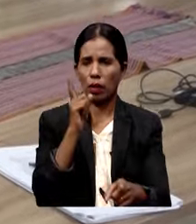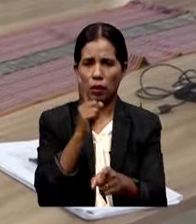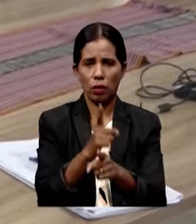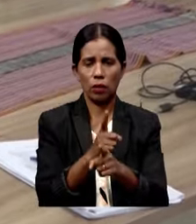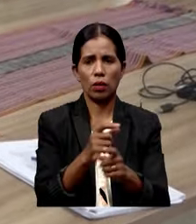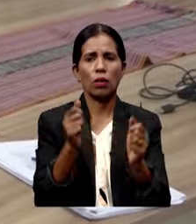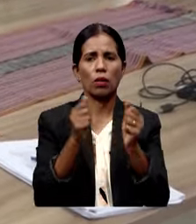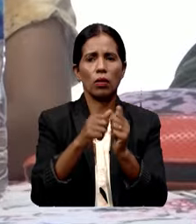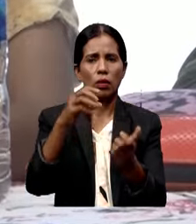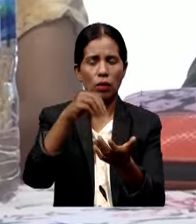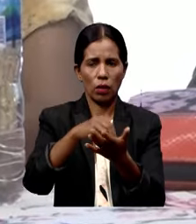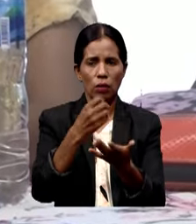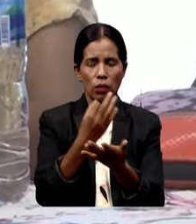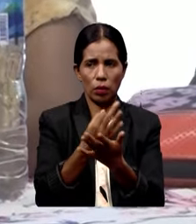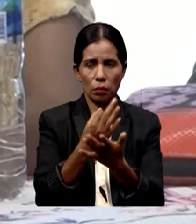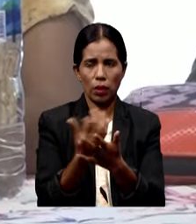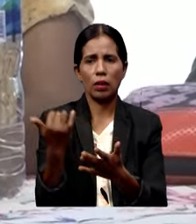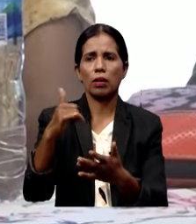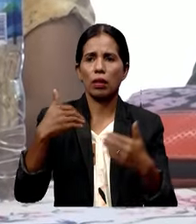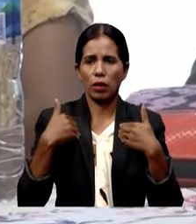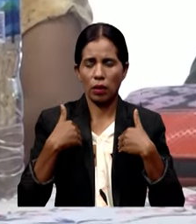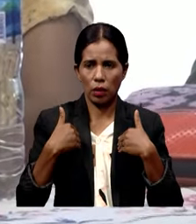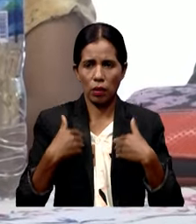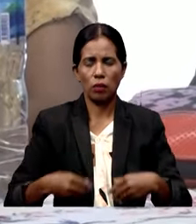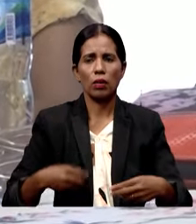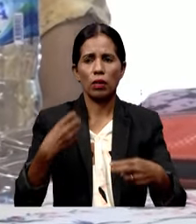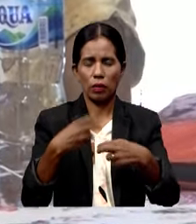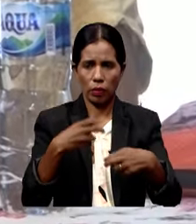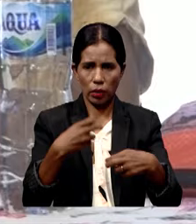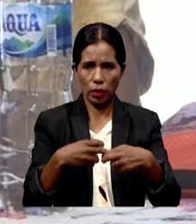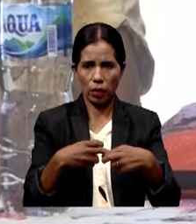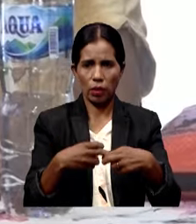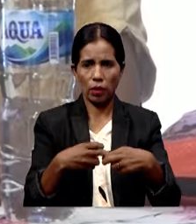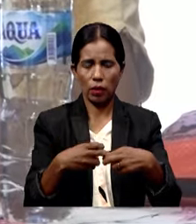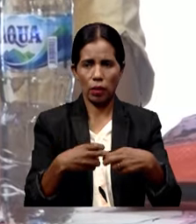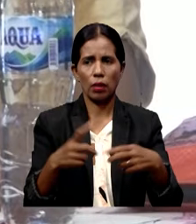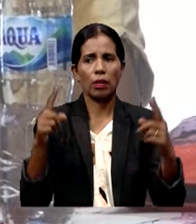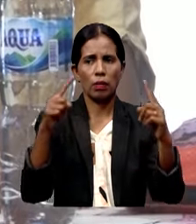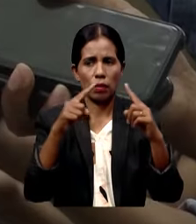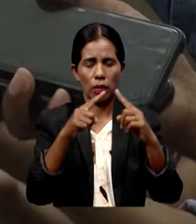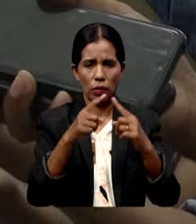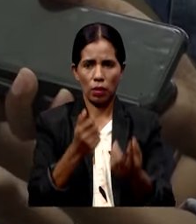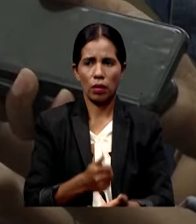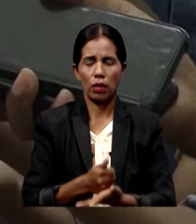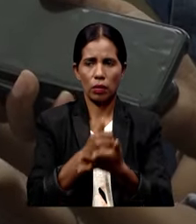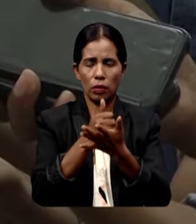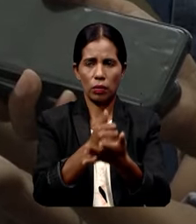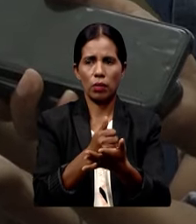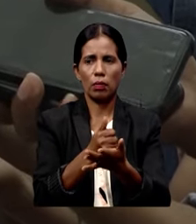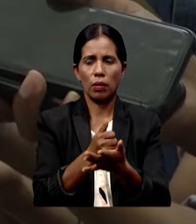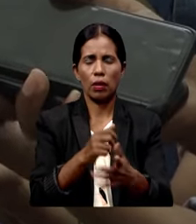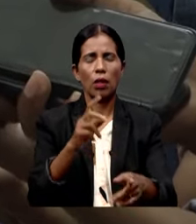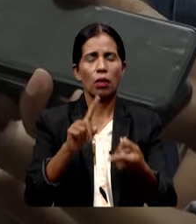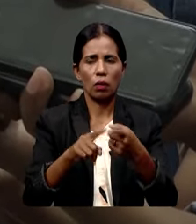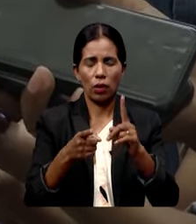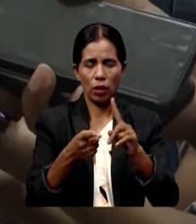ho alokasan osamento siran be ia dala ruma bele prosidika mos ba iha atendimento ba ma